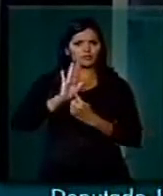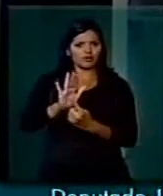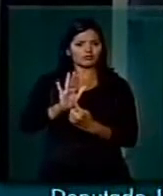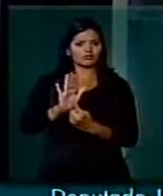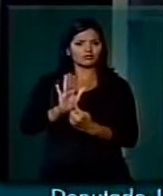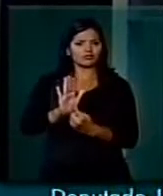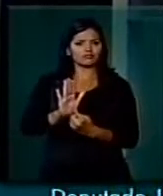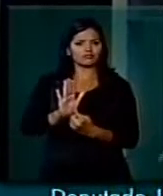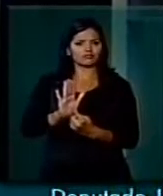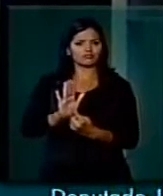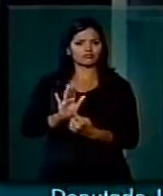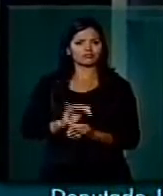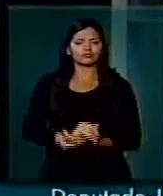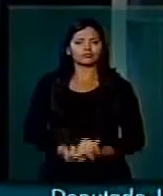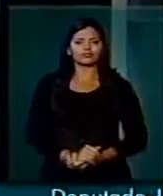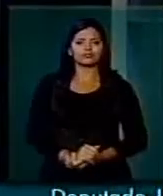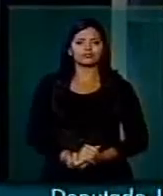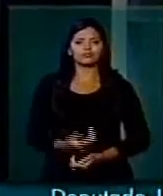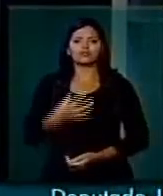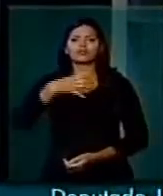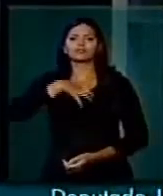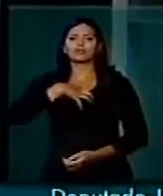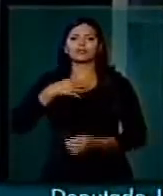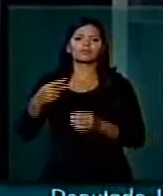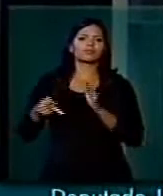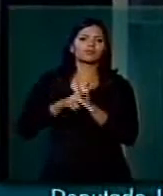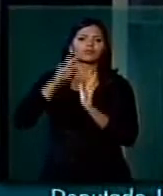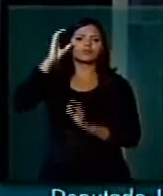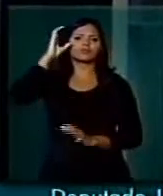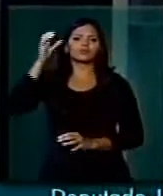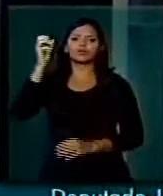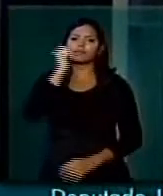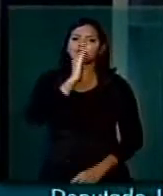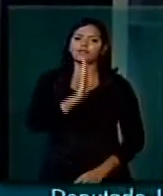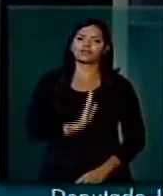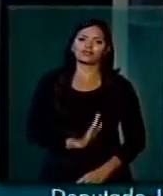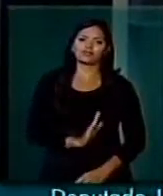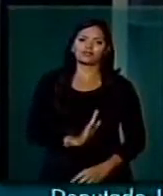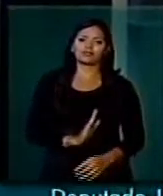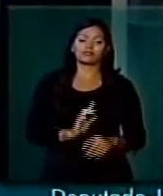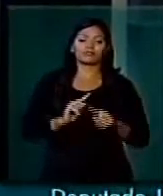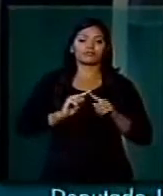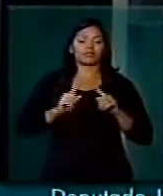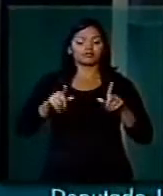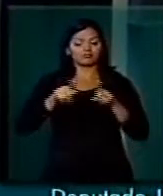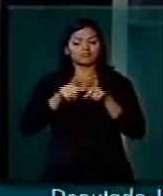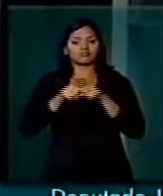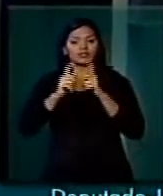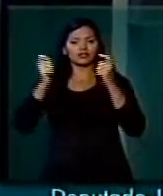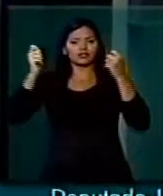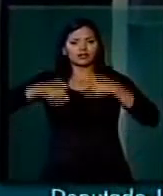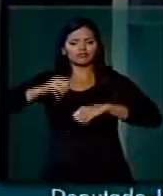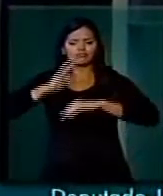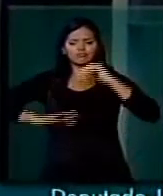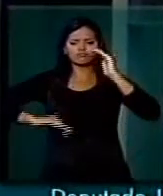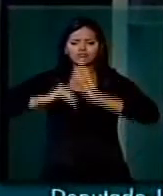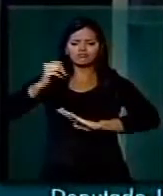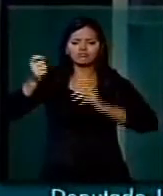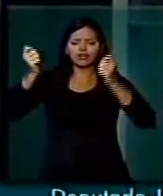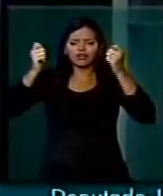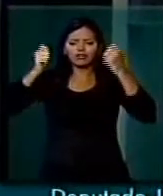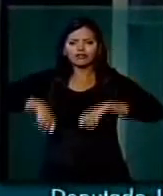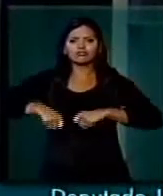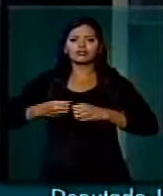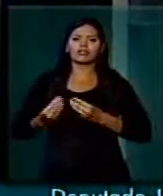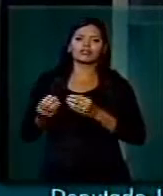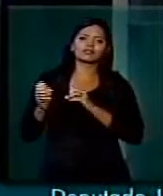forma, um aspecto da cultura do brasileiro, mas também a capacitação, a qualificação